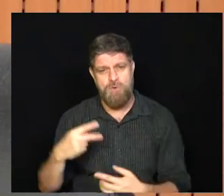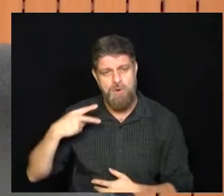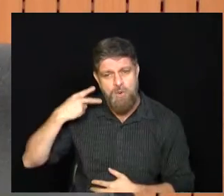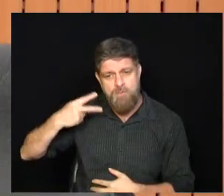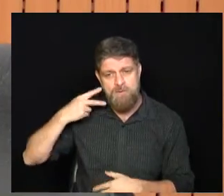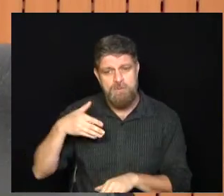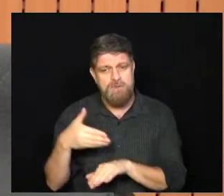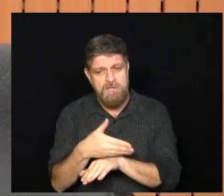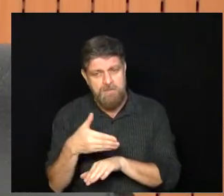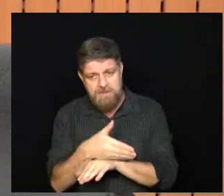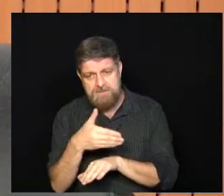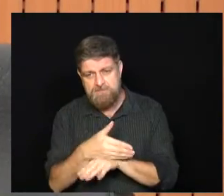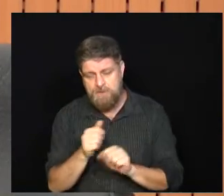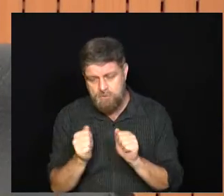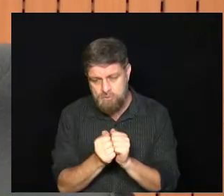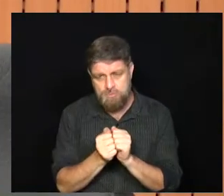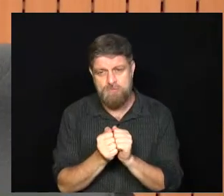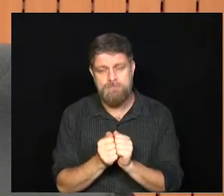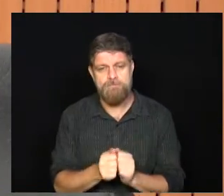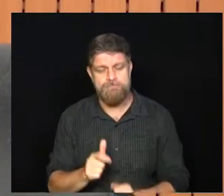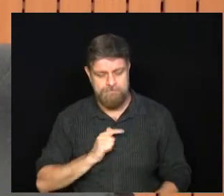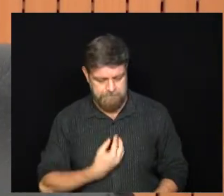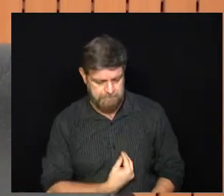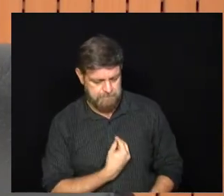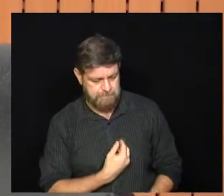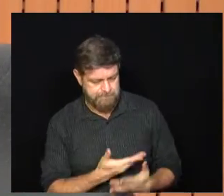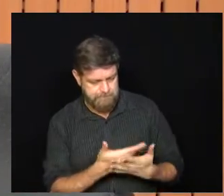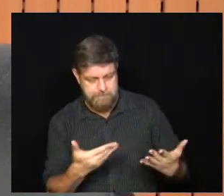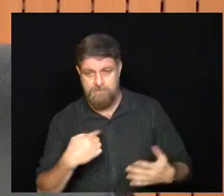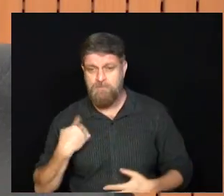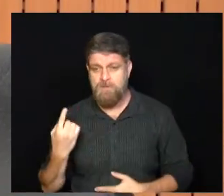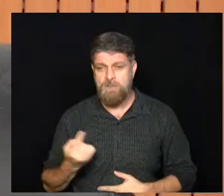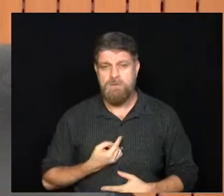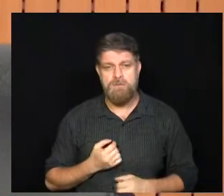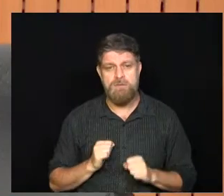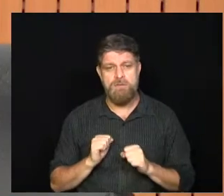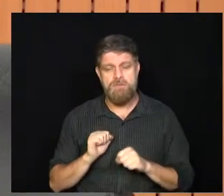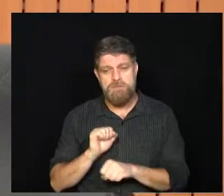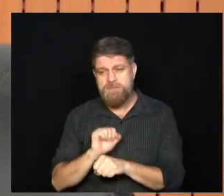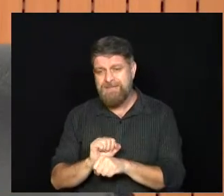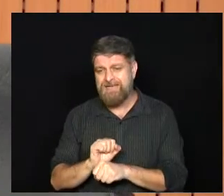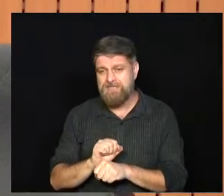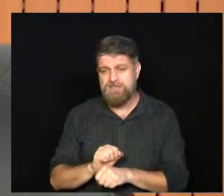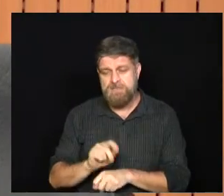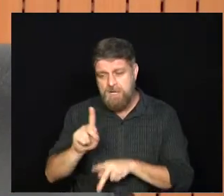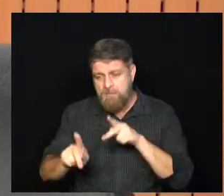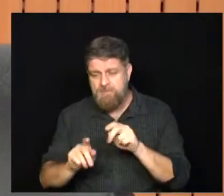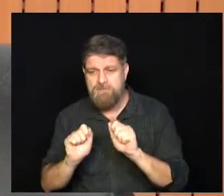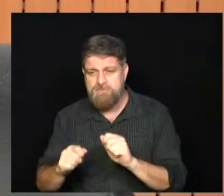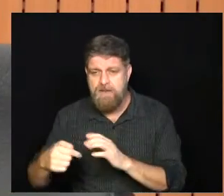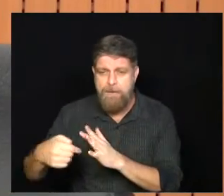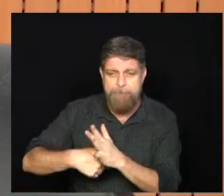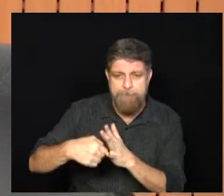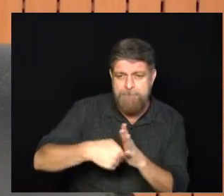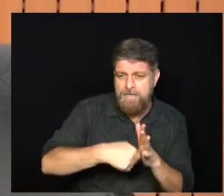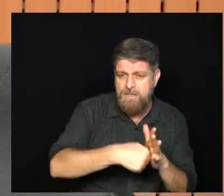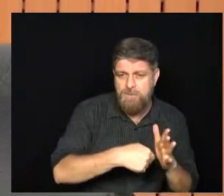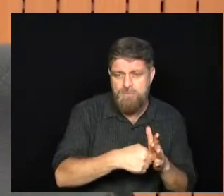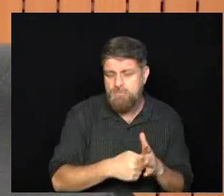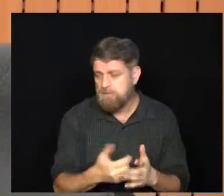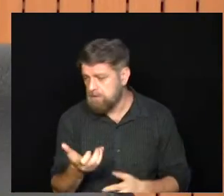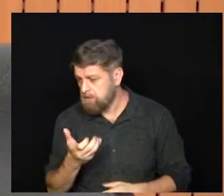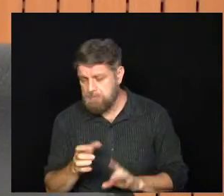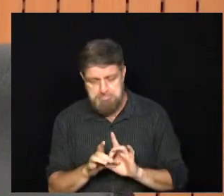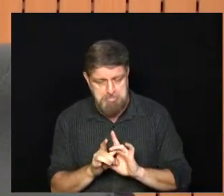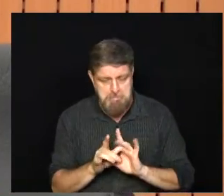que participaram com a gente, estão participando, e também dizer que estamos aqui aguardando alguma pergunta de algum público, se caso esteja querendo perguntar,